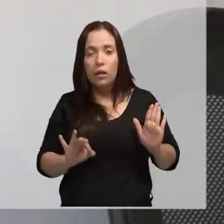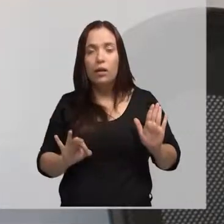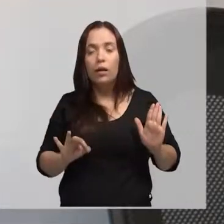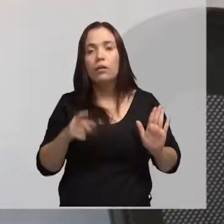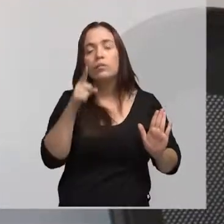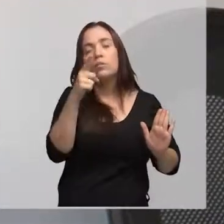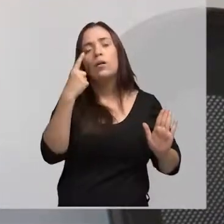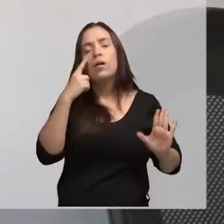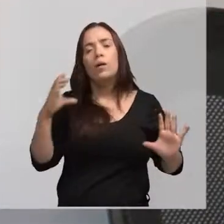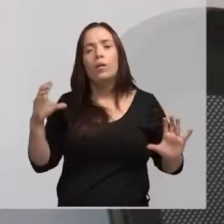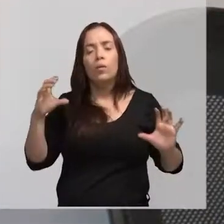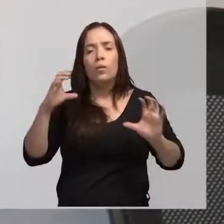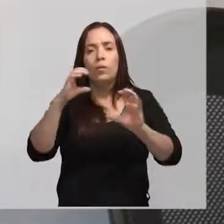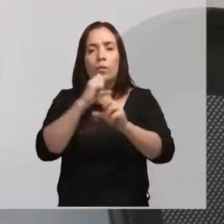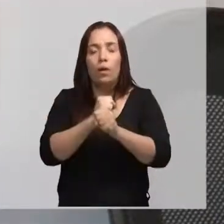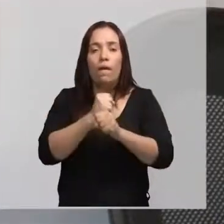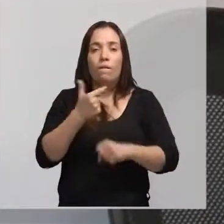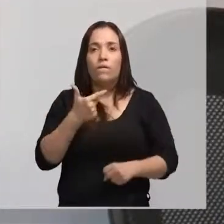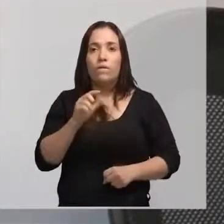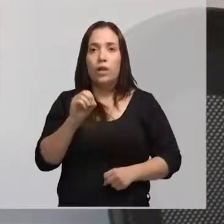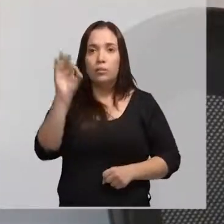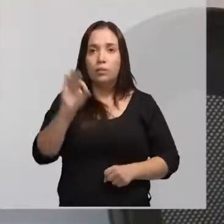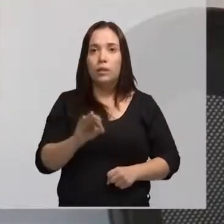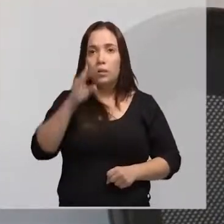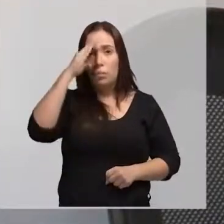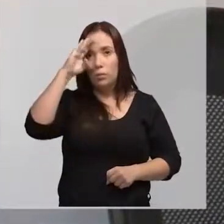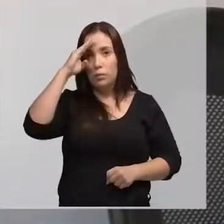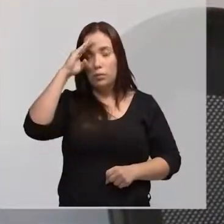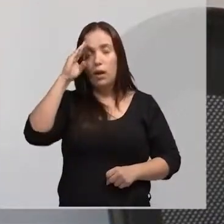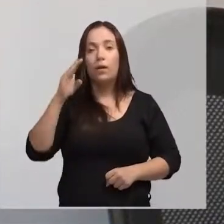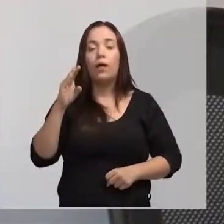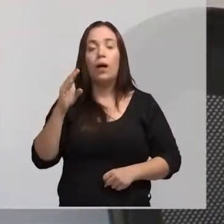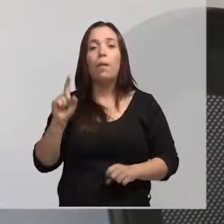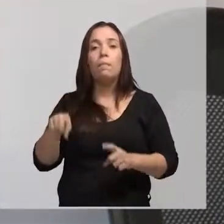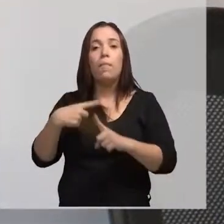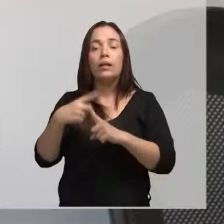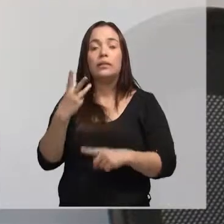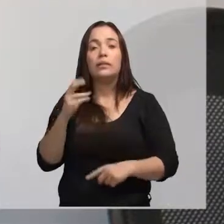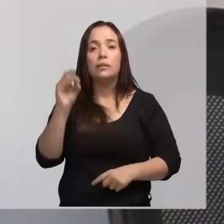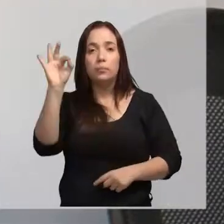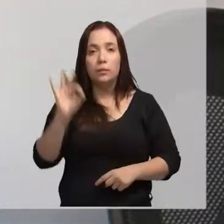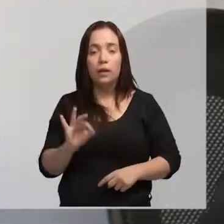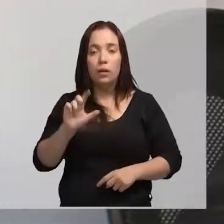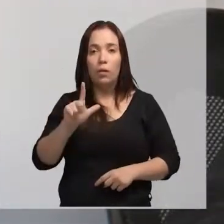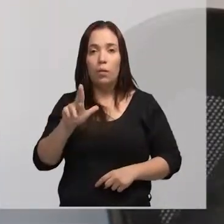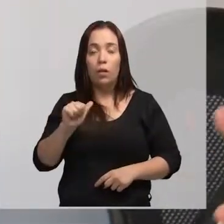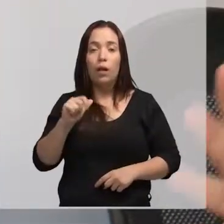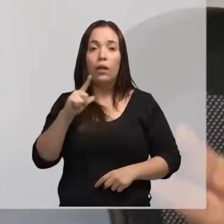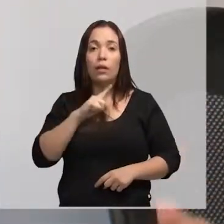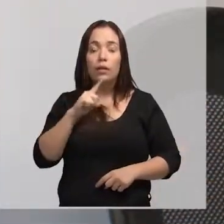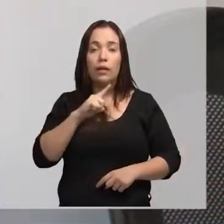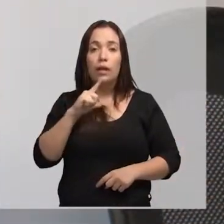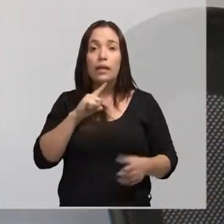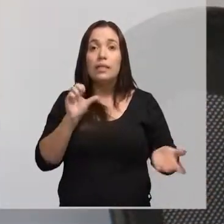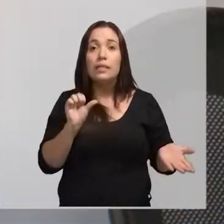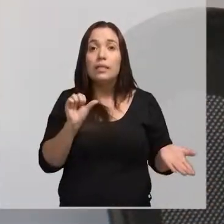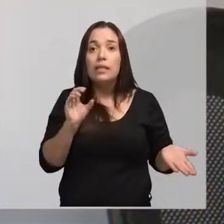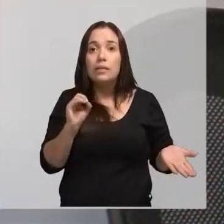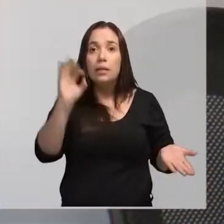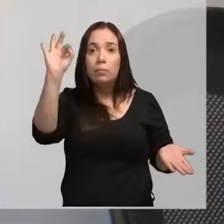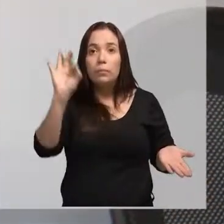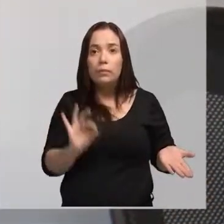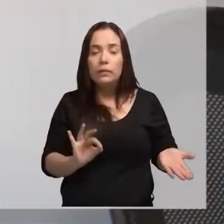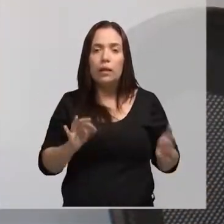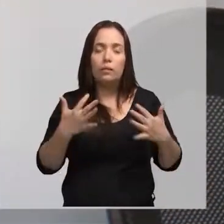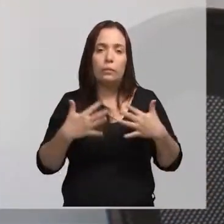com os 20% do Bolsonaro e os 30% do Lula, só aí você tem um universo de 60%.